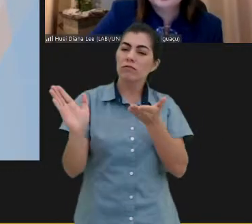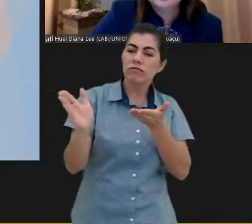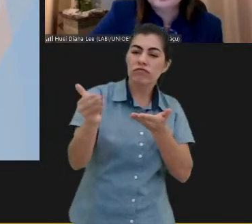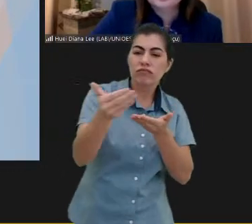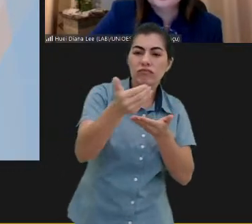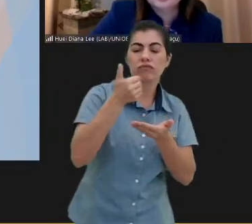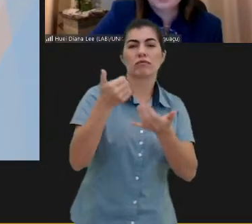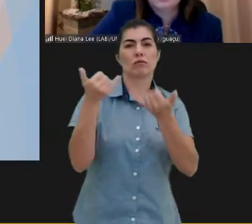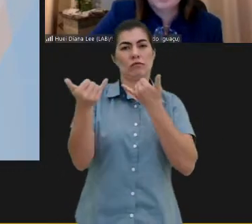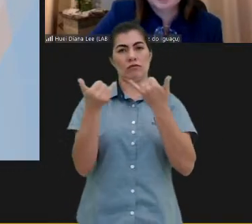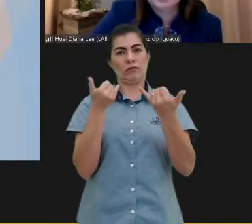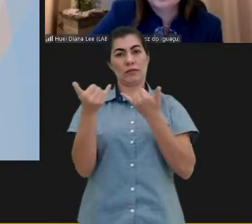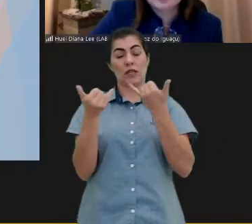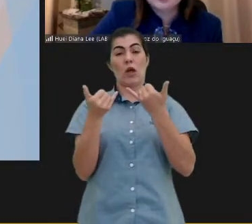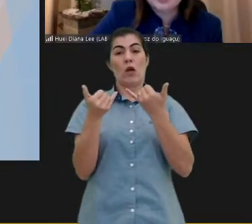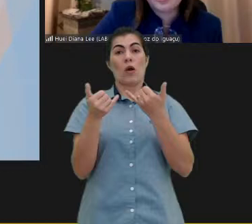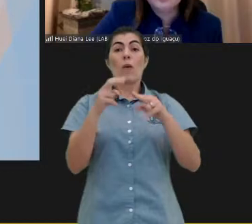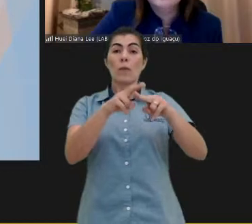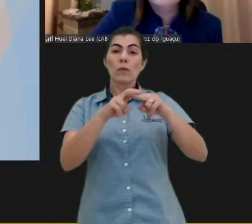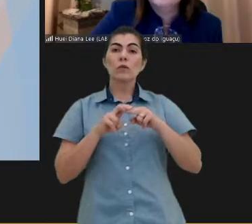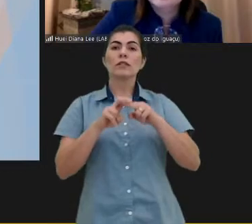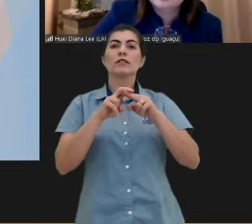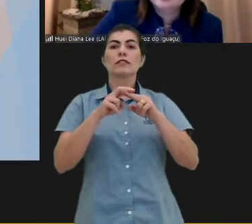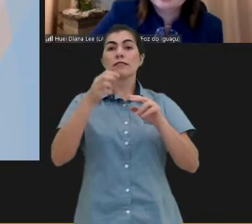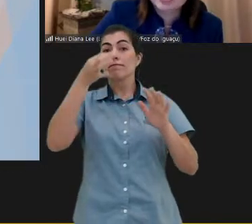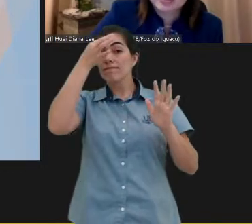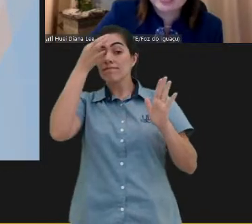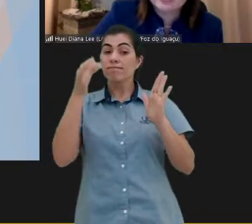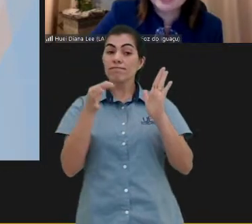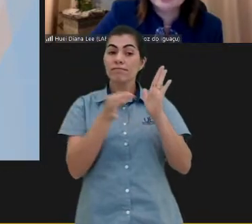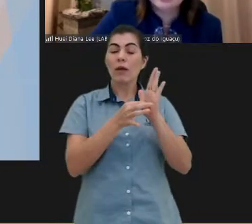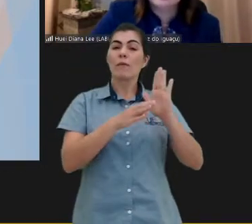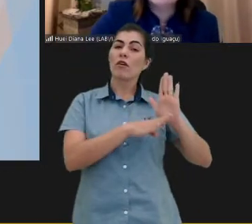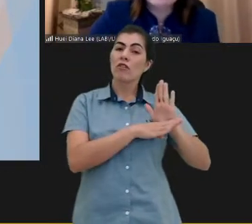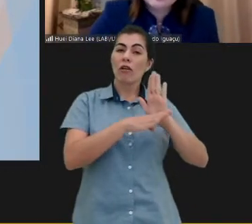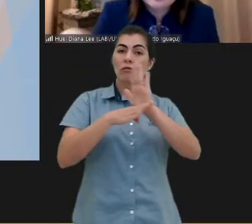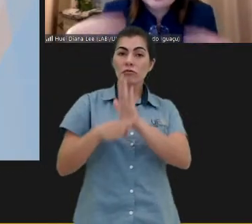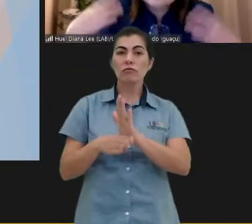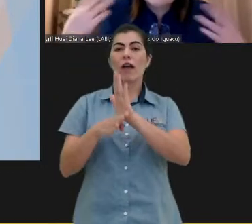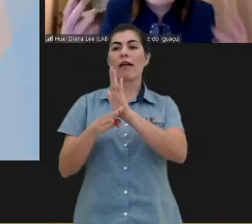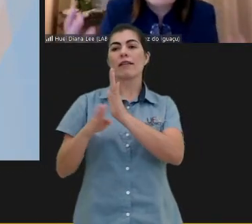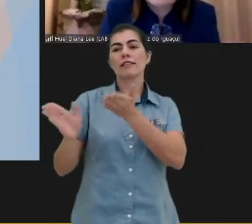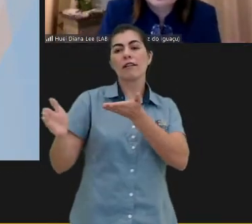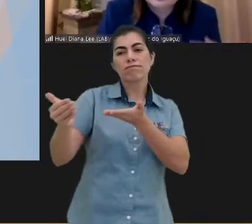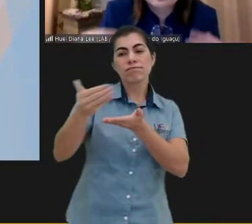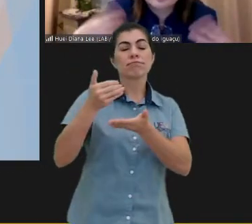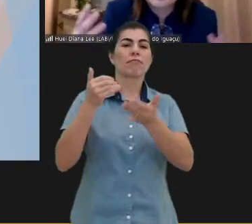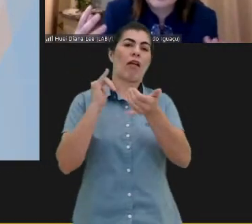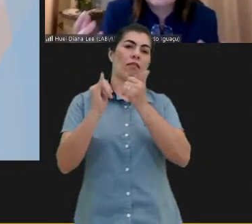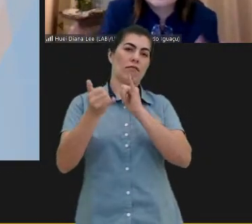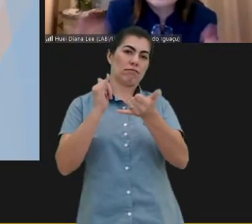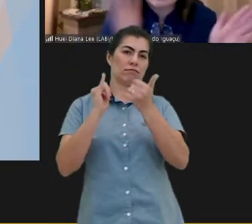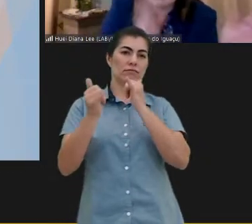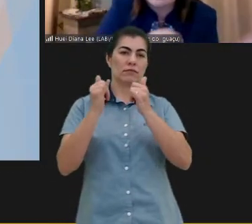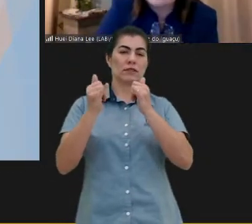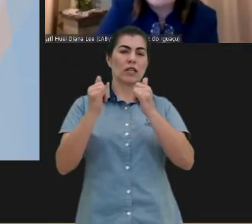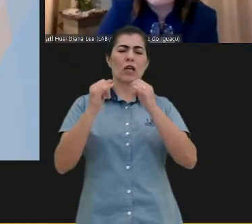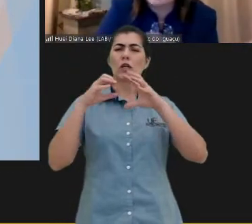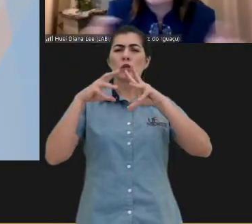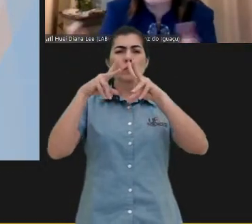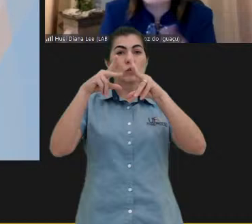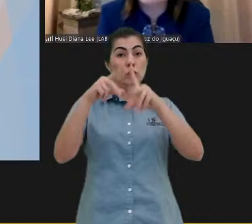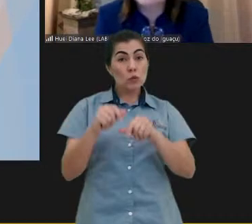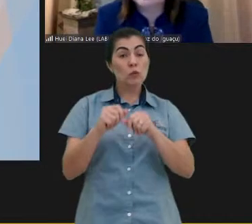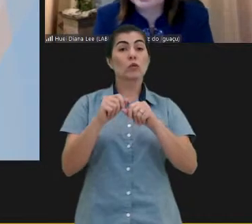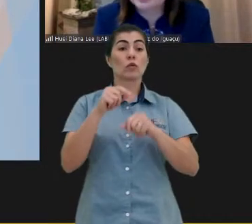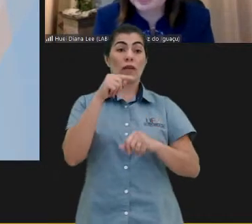que a inteligência artificial ela pode auxiliar nessa questão de análise de dados, ressaltando todos os aspectos em que a máquina